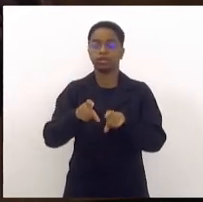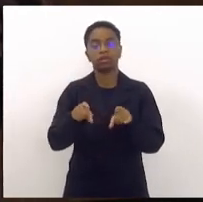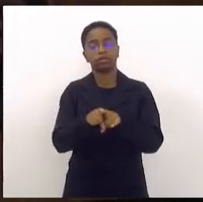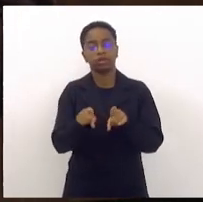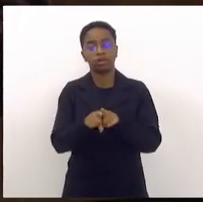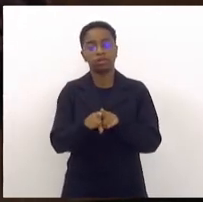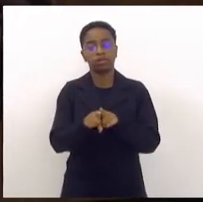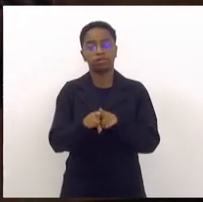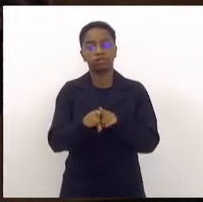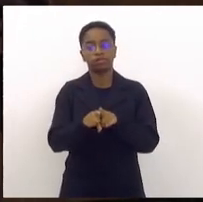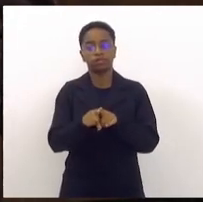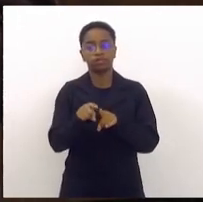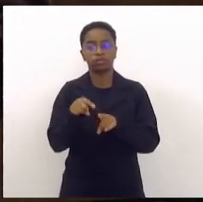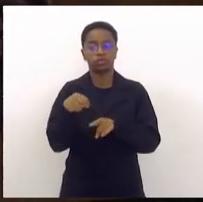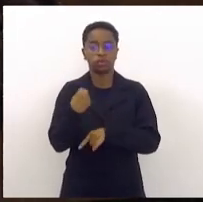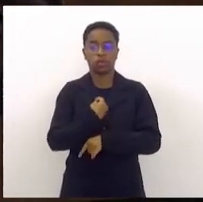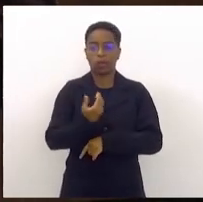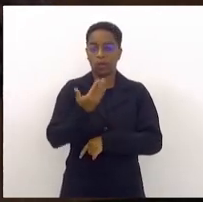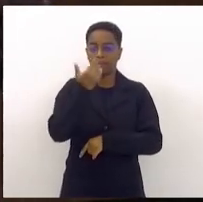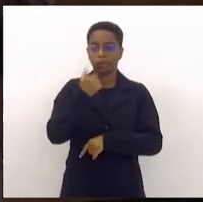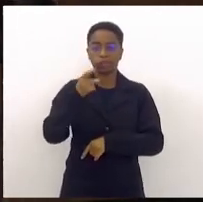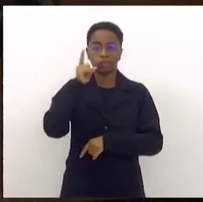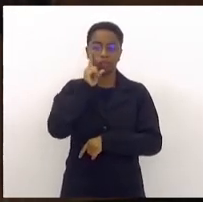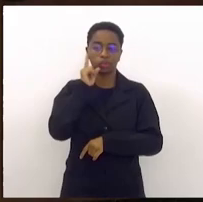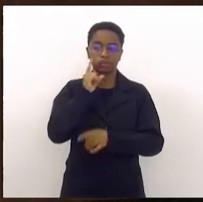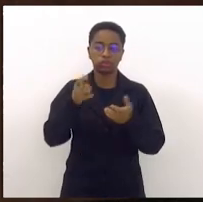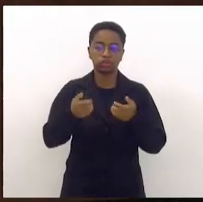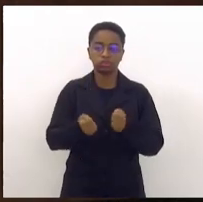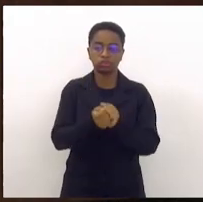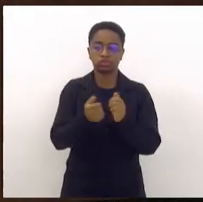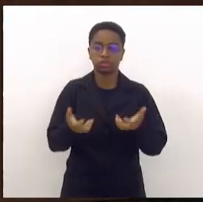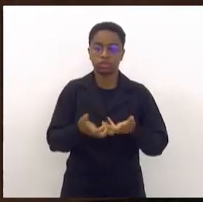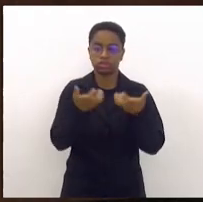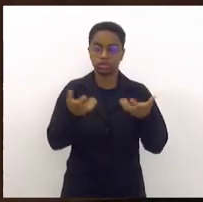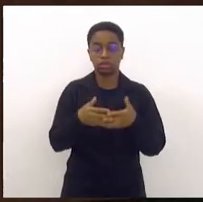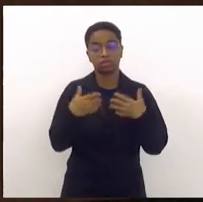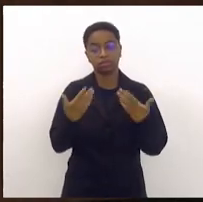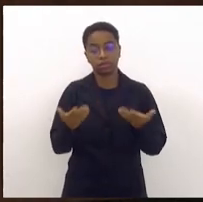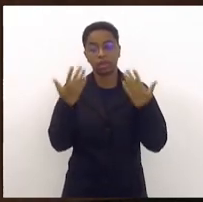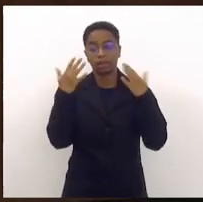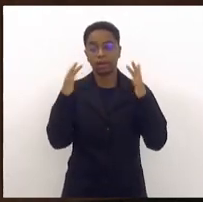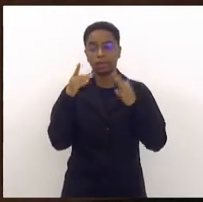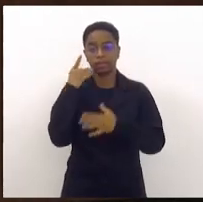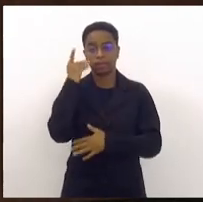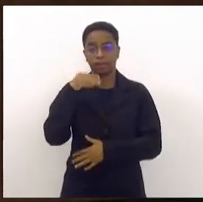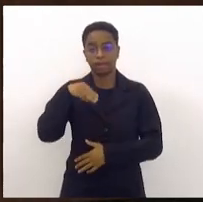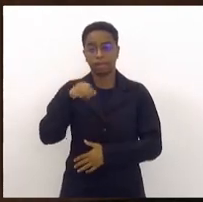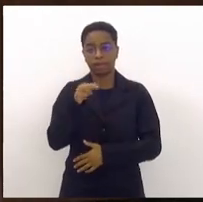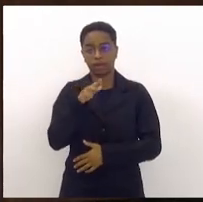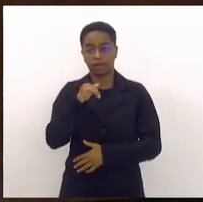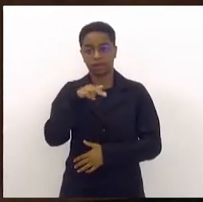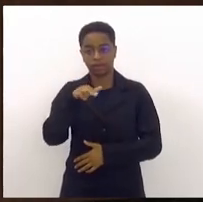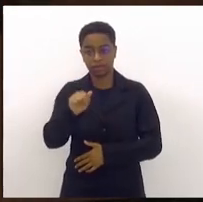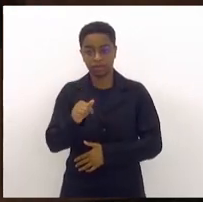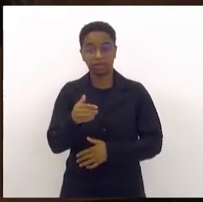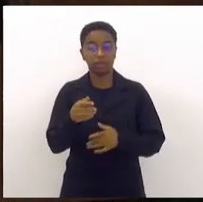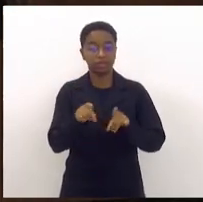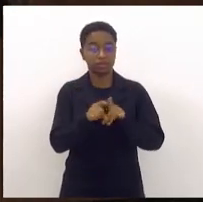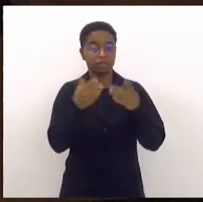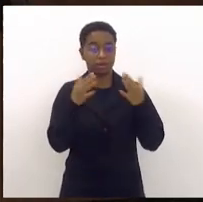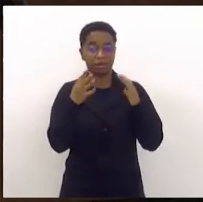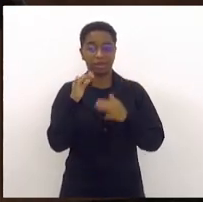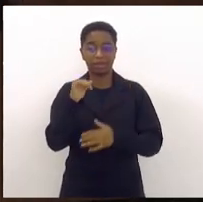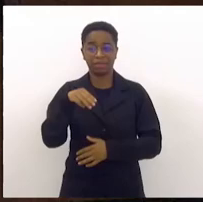nossa dose diária de veneno na salada de cada dia. Parabéns à deputada Marina, para do concluir, MST, deputada. Parabéns à